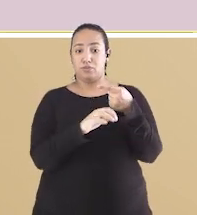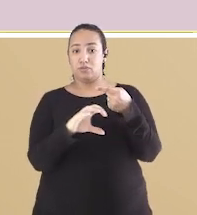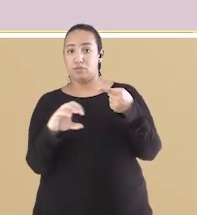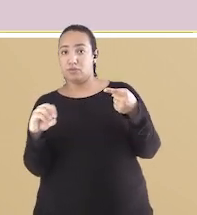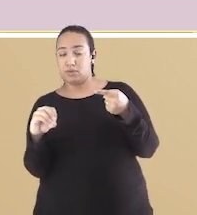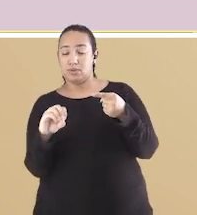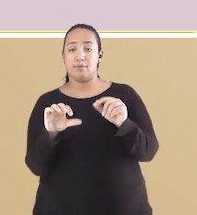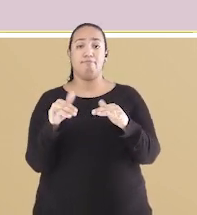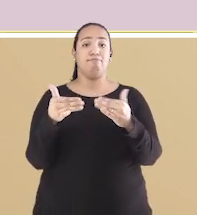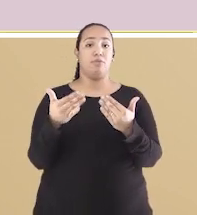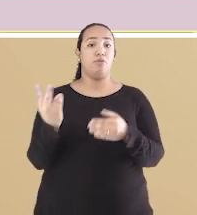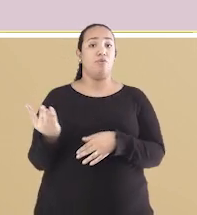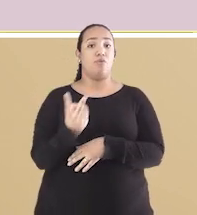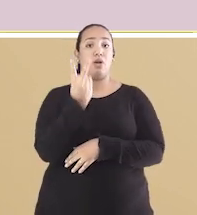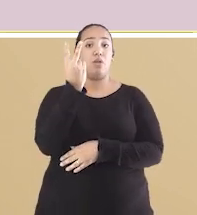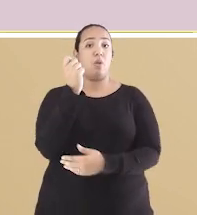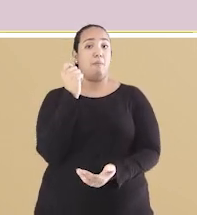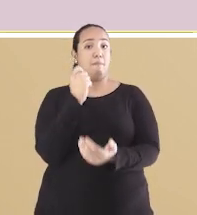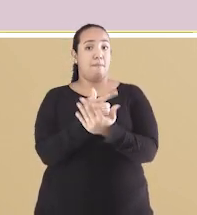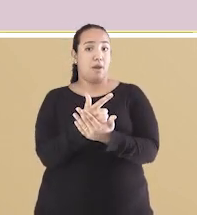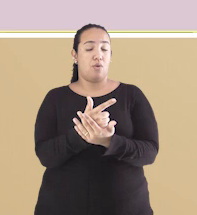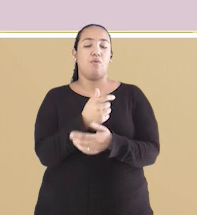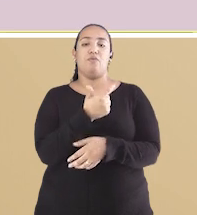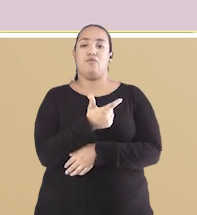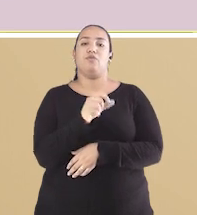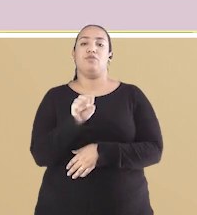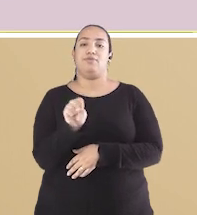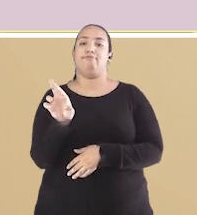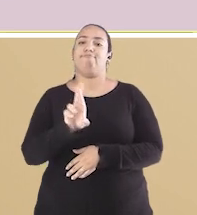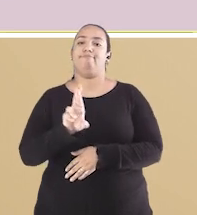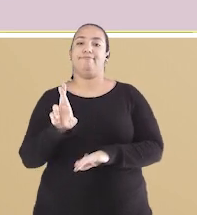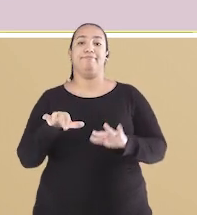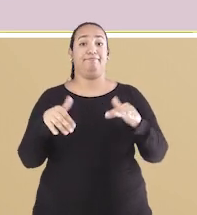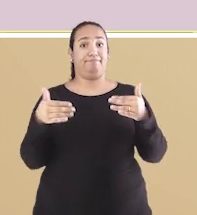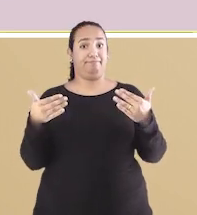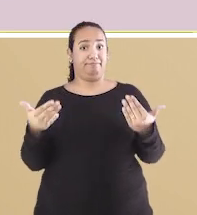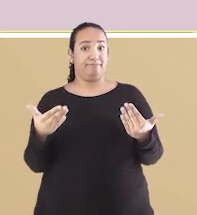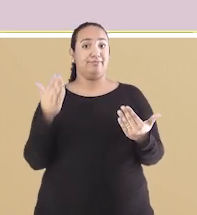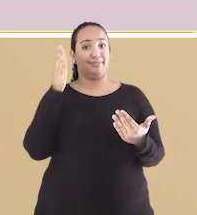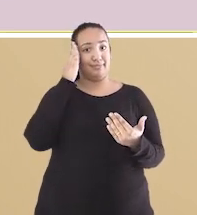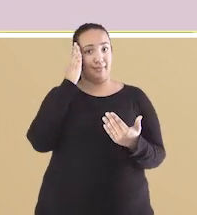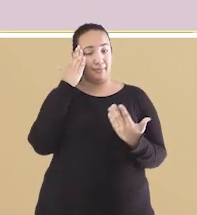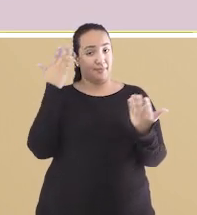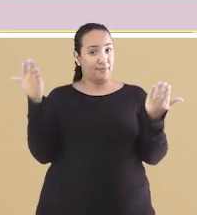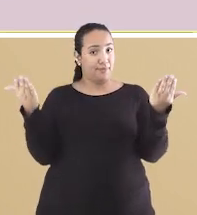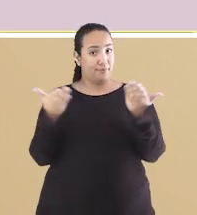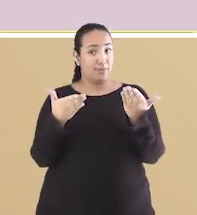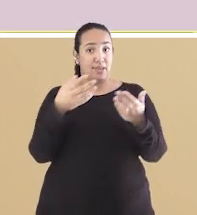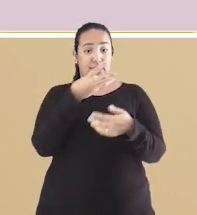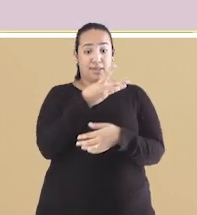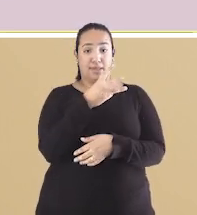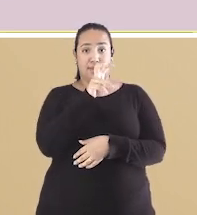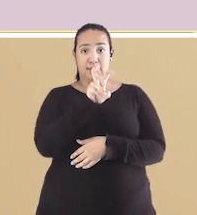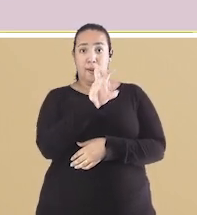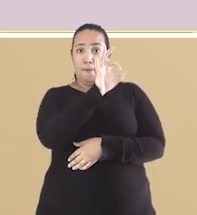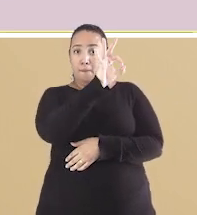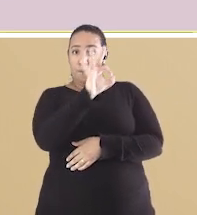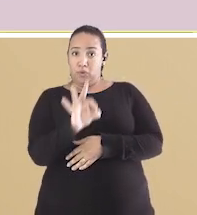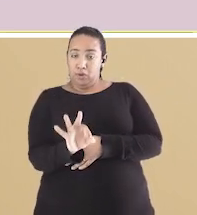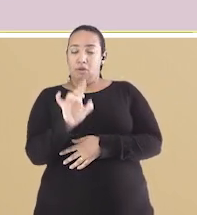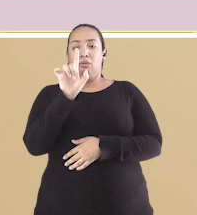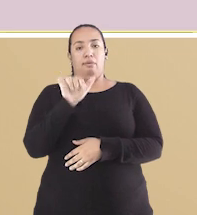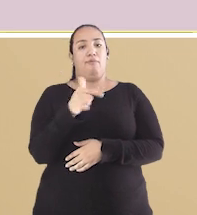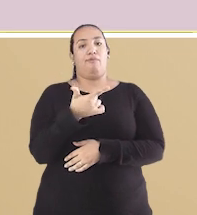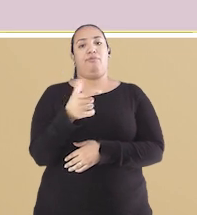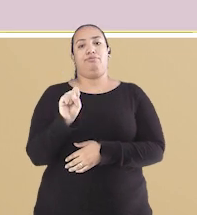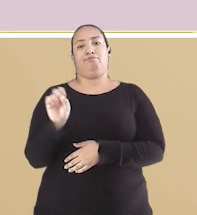a um valor de R$ 28. Assim, nós descobrimos que 35% da conta é